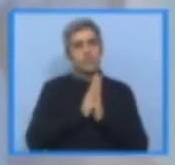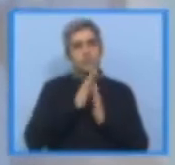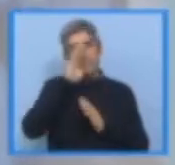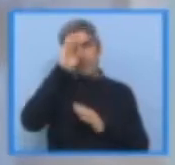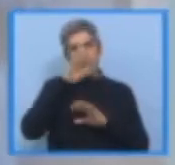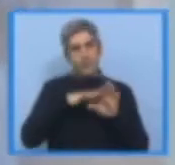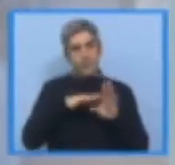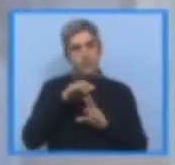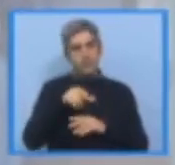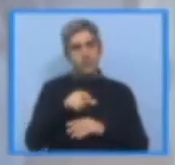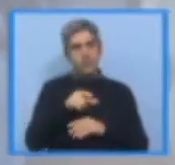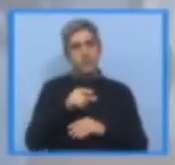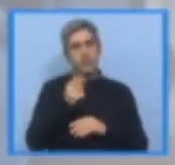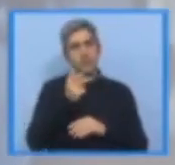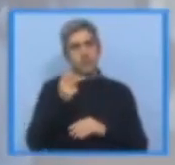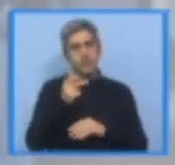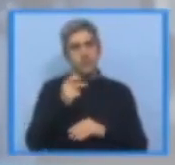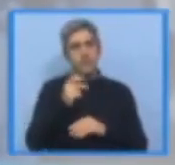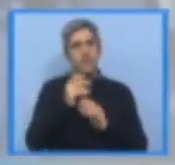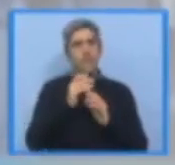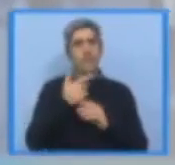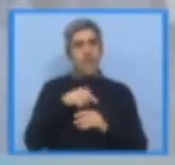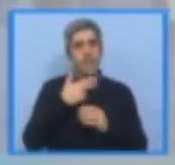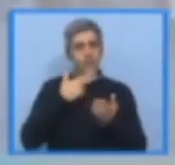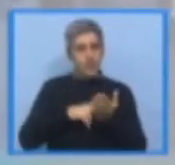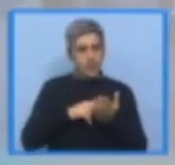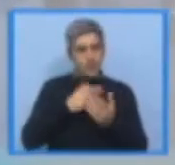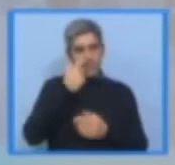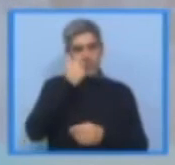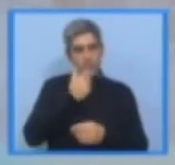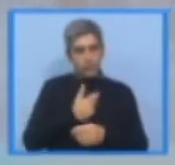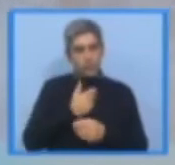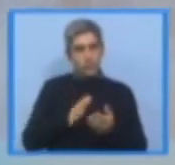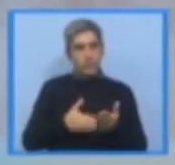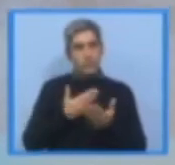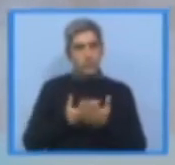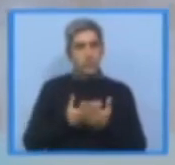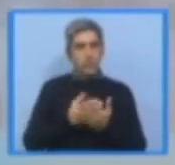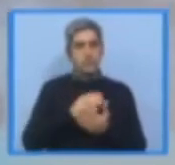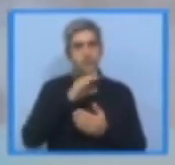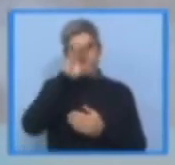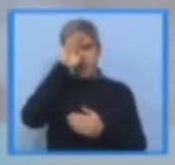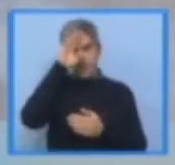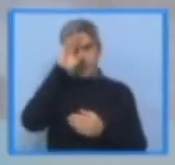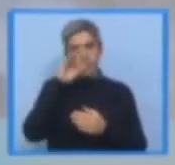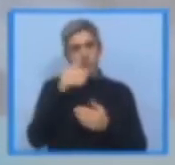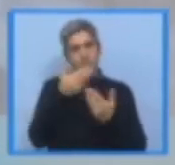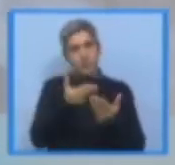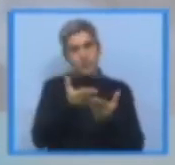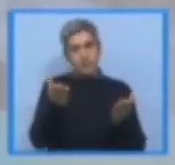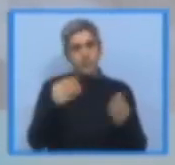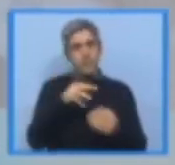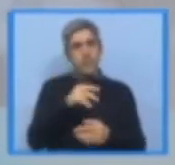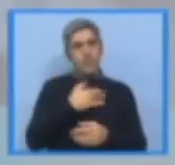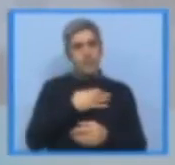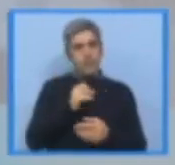Papa faz a terminar esta mensagem. À verdade em pessoa. É a proposta que o Papa Francisco deixa para os média,